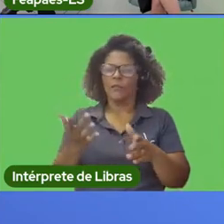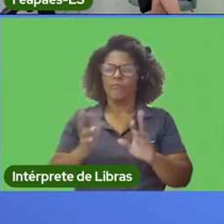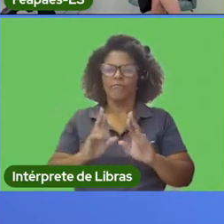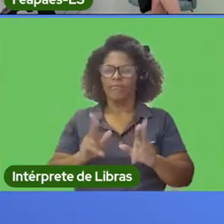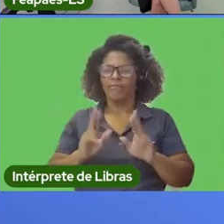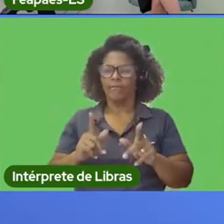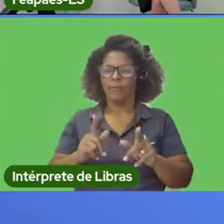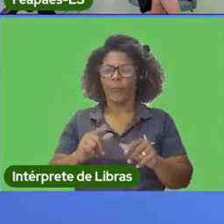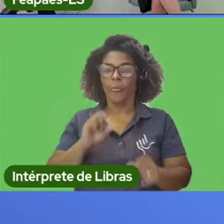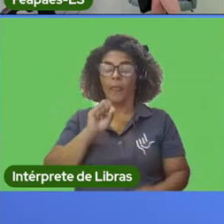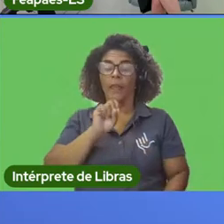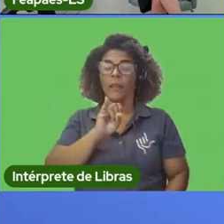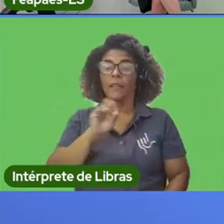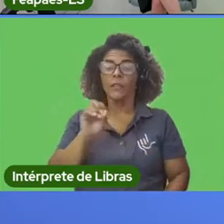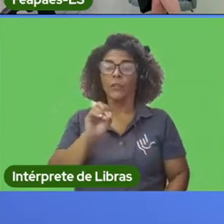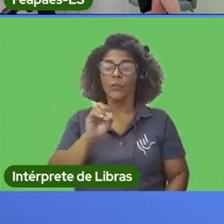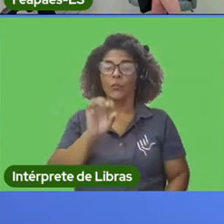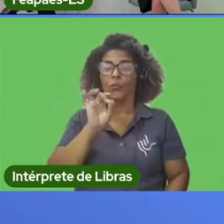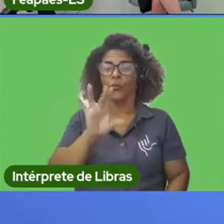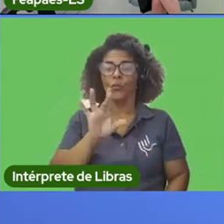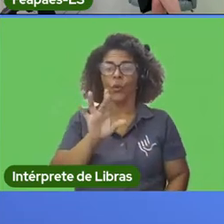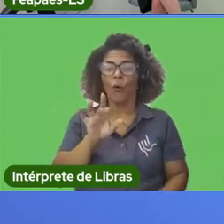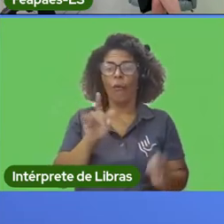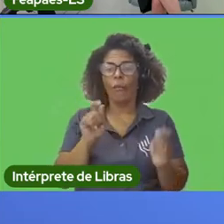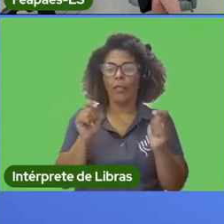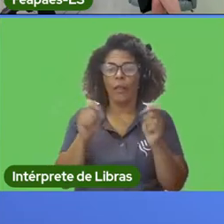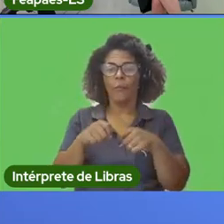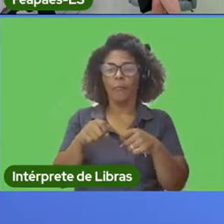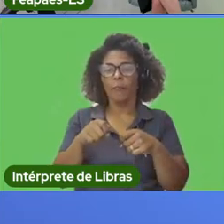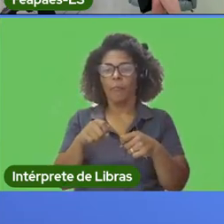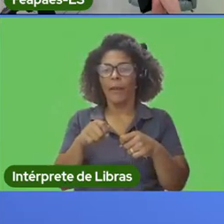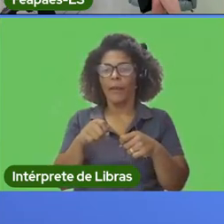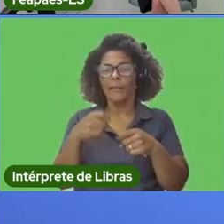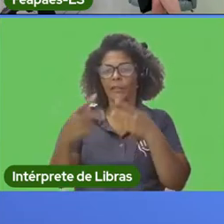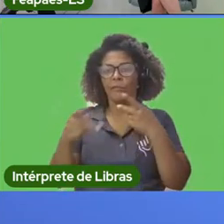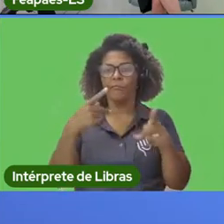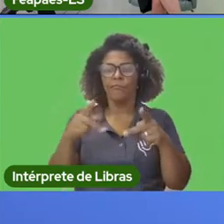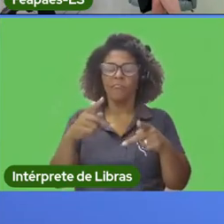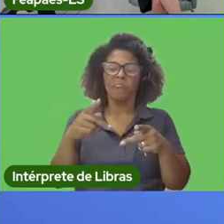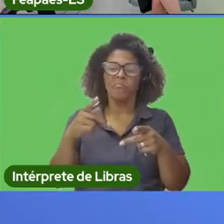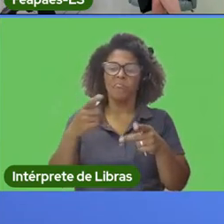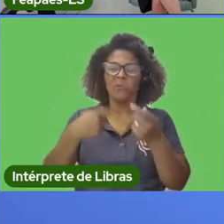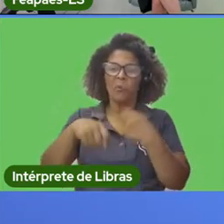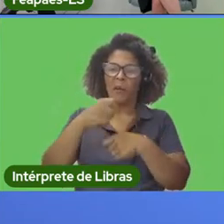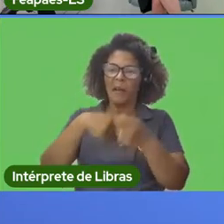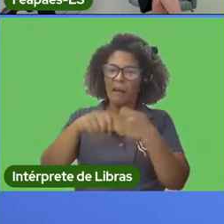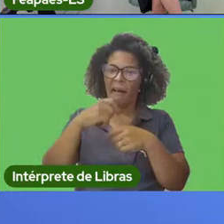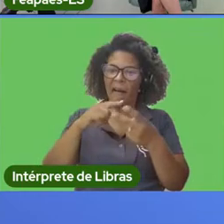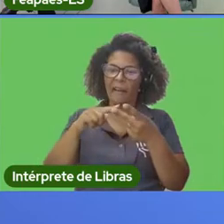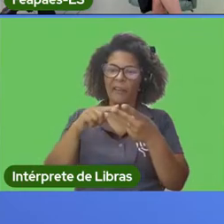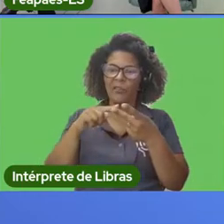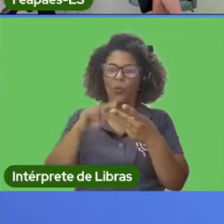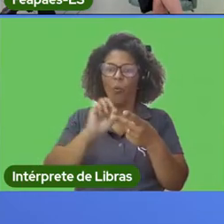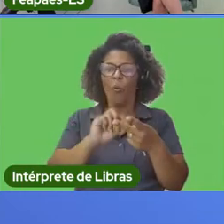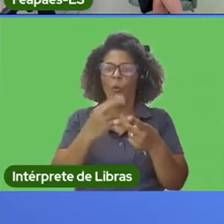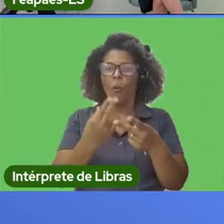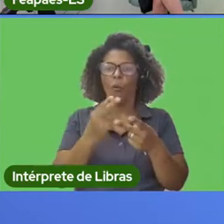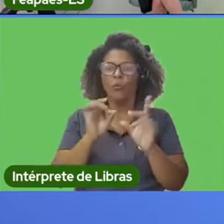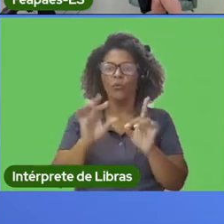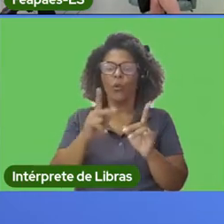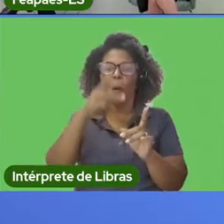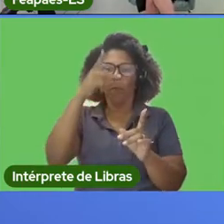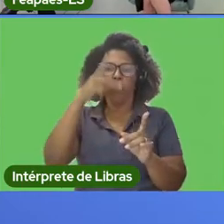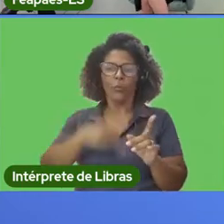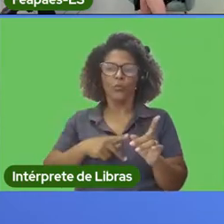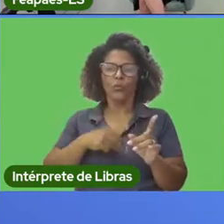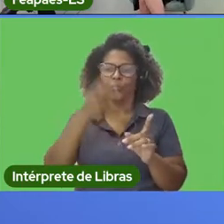não depende, né, apenas aí da boa vontade, seja do mercado ou apenas da própria postura, né,